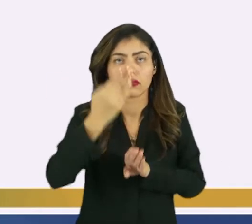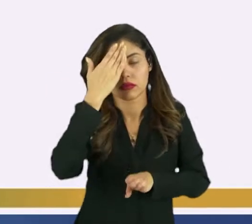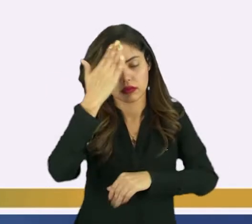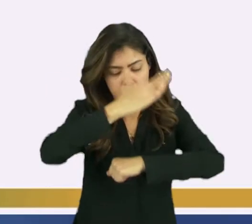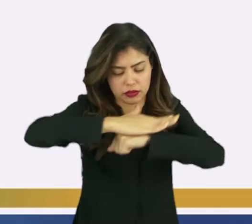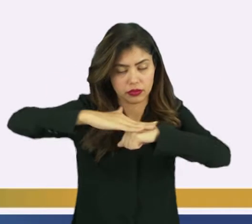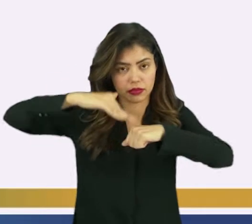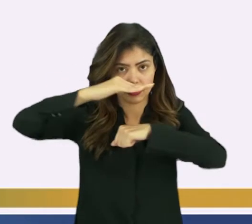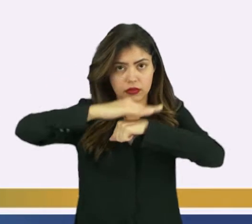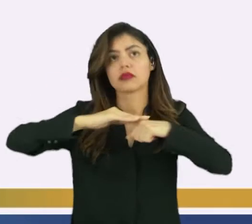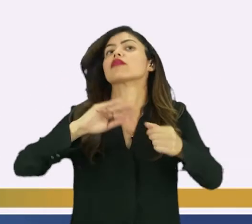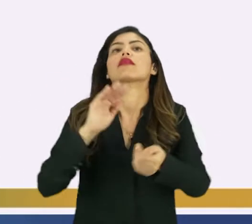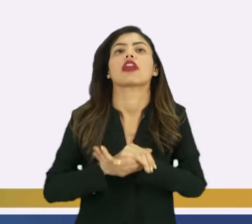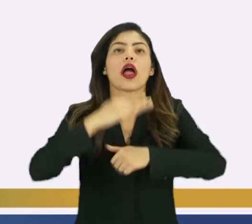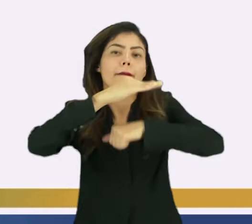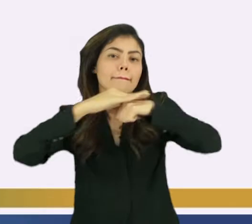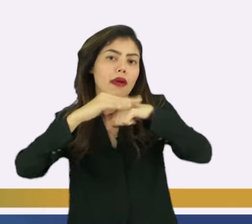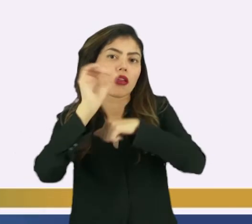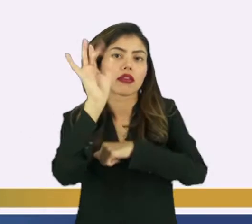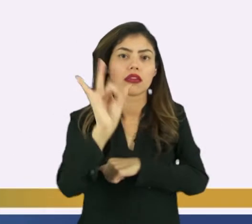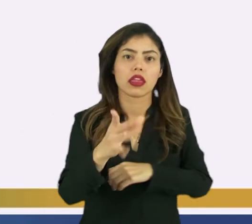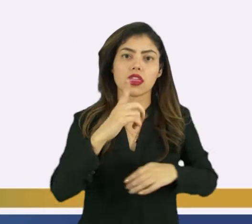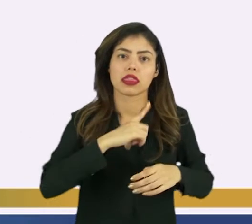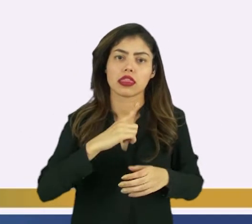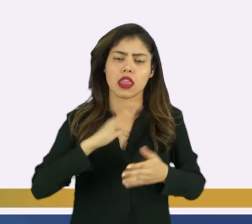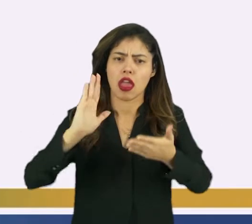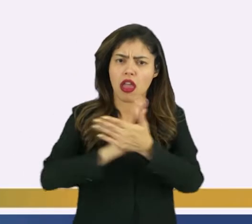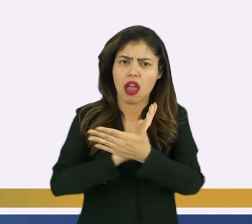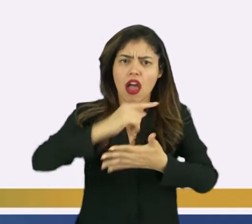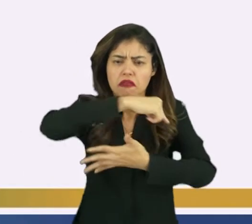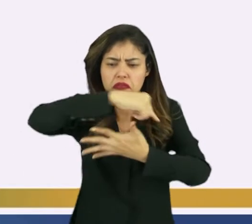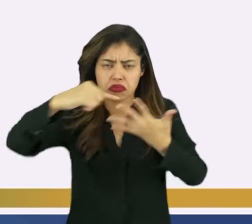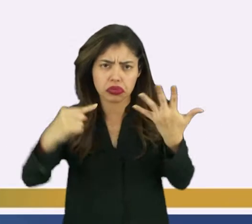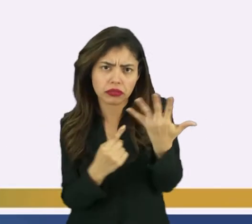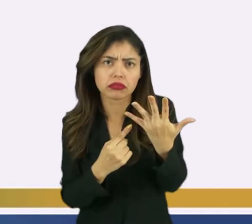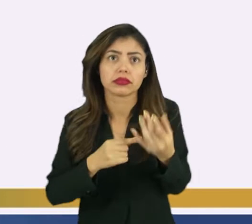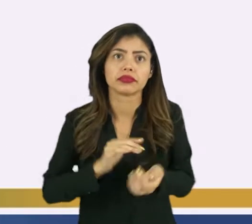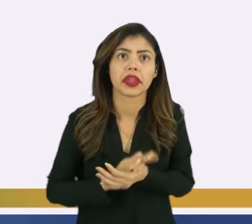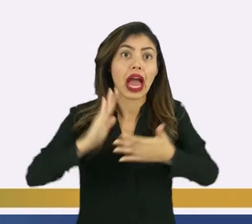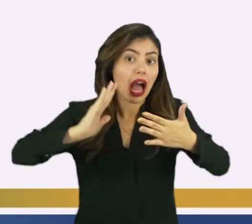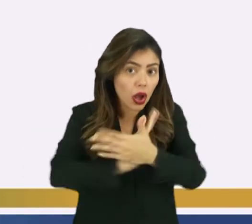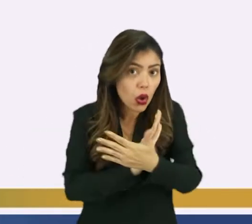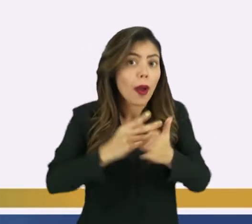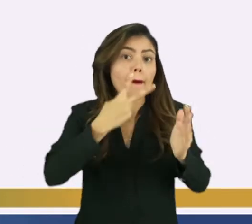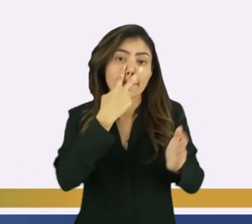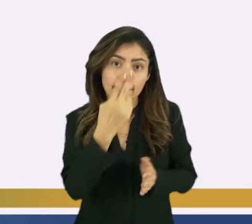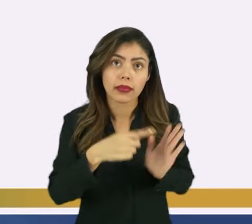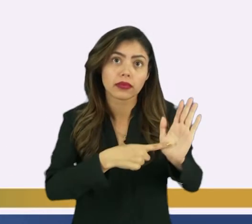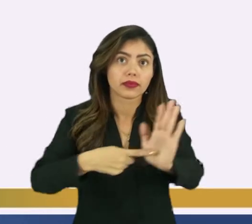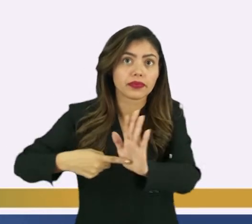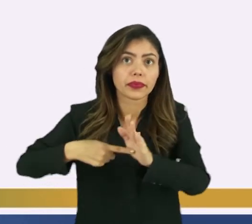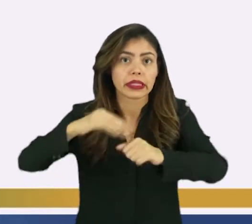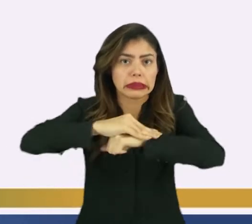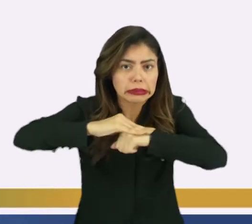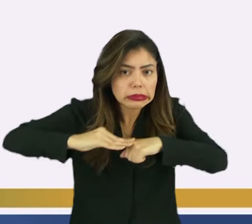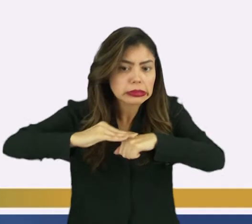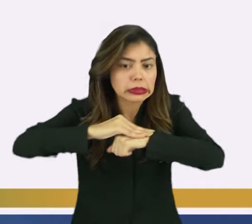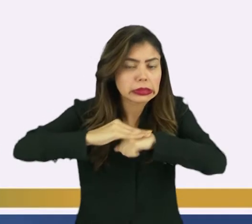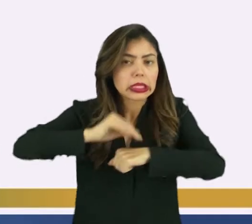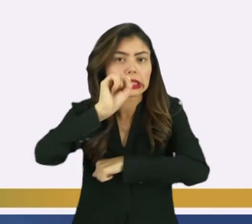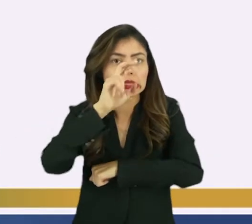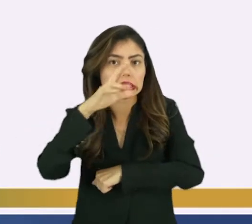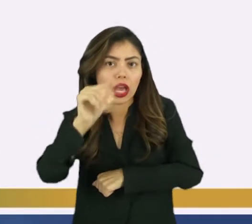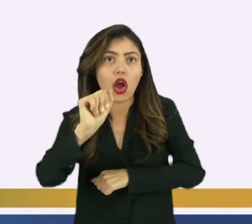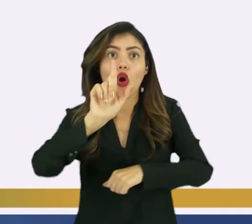entender sobre a sua pele, que a pele dos anfíbios podem ter uma variedade. Como assim? Alguns podem apresentar uma pele mais áspera